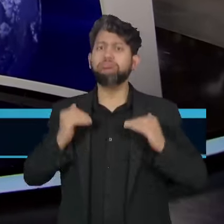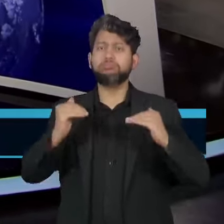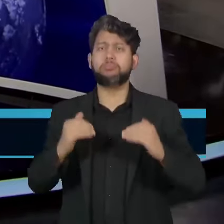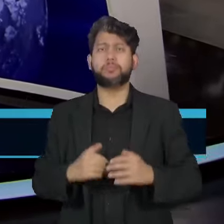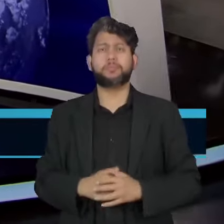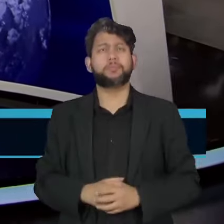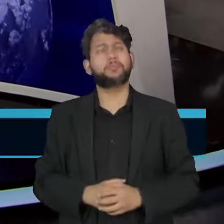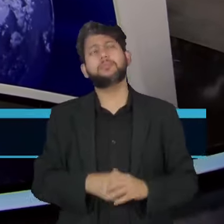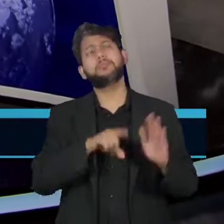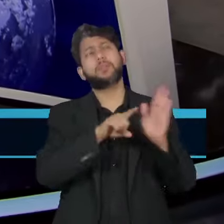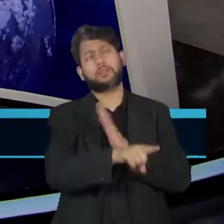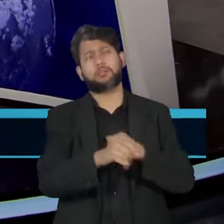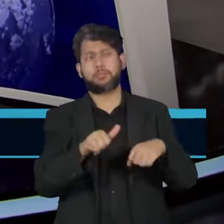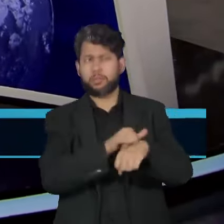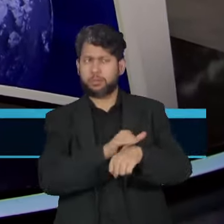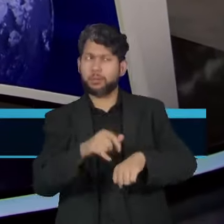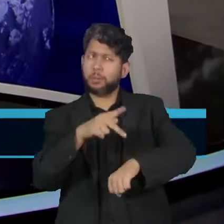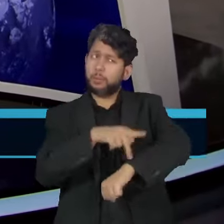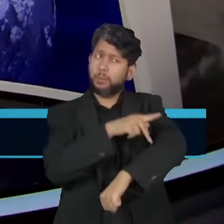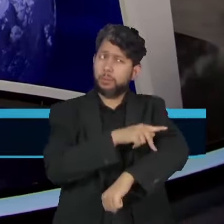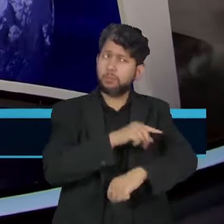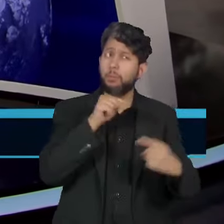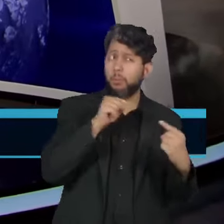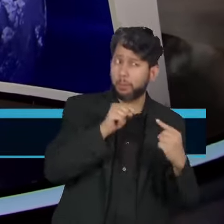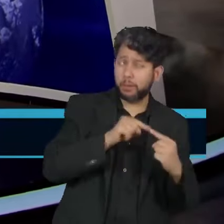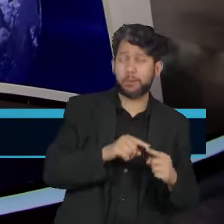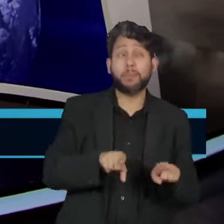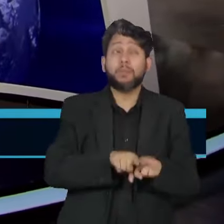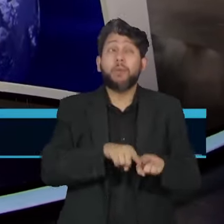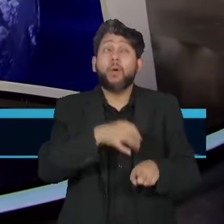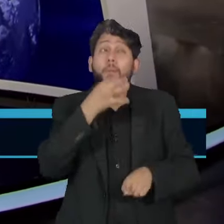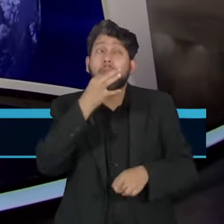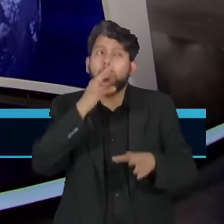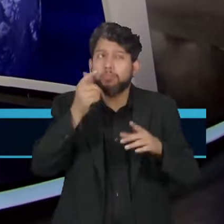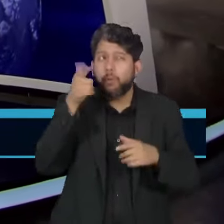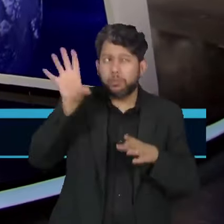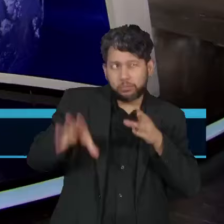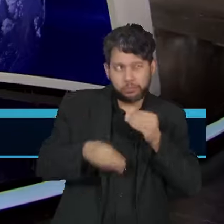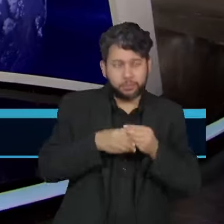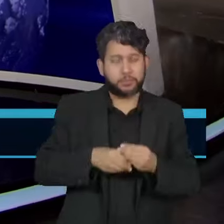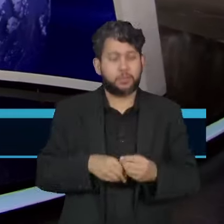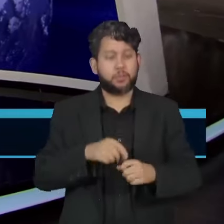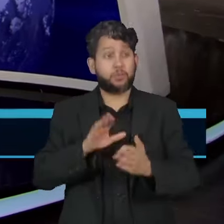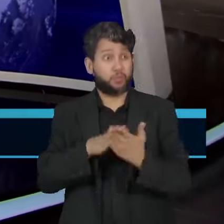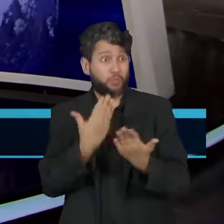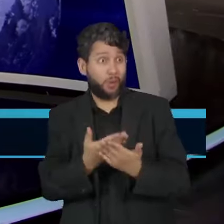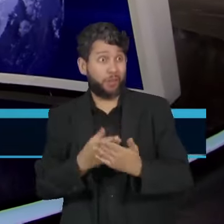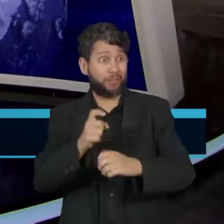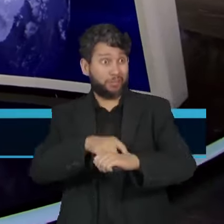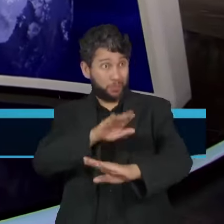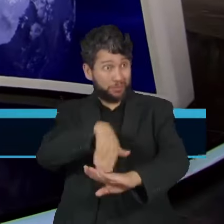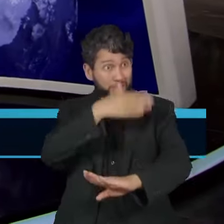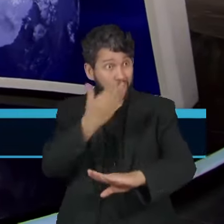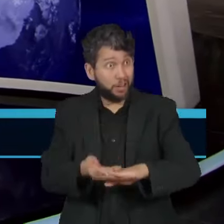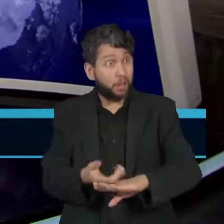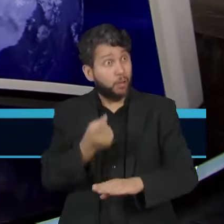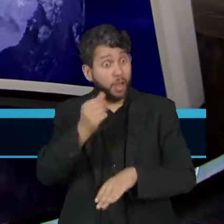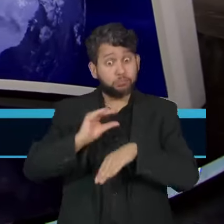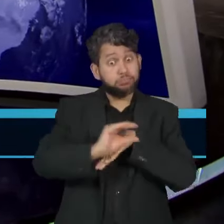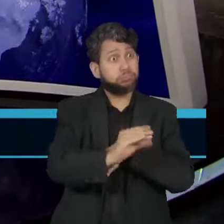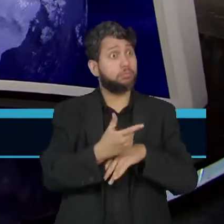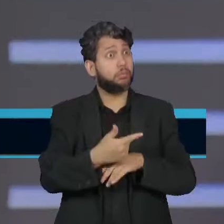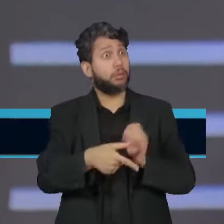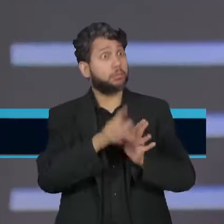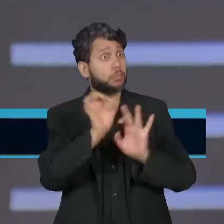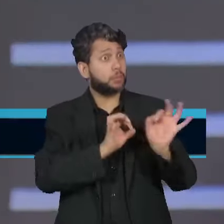Schneider, pedagogicamente faz sentido e eu acrescento uma outra questão. A escola de tempo integral traz um desafio às gestões, né, de custo e de